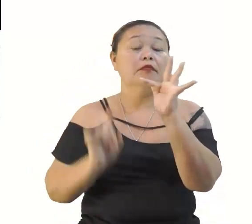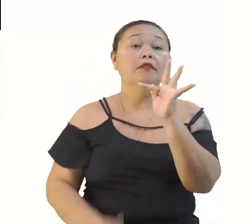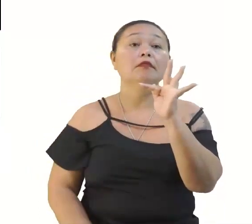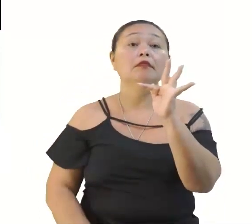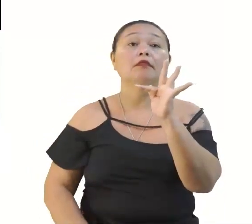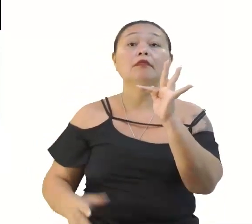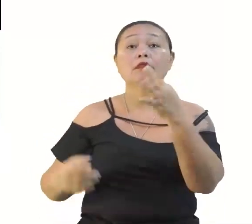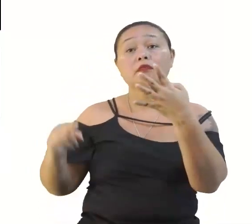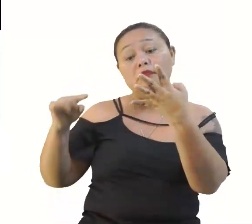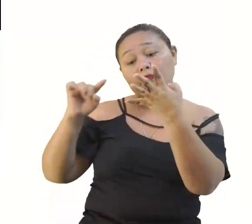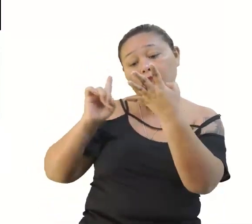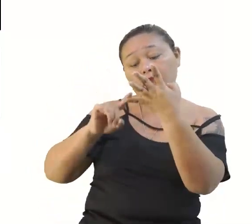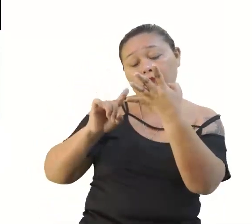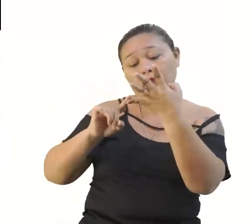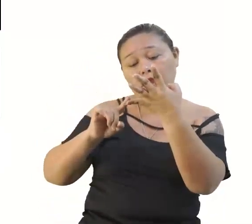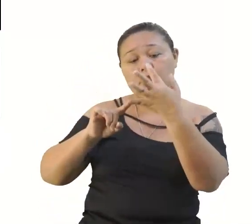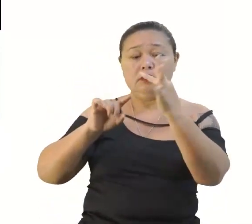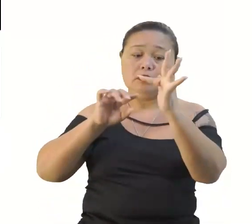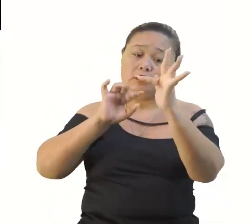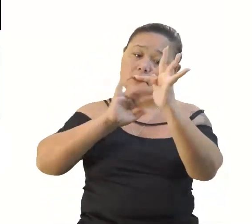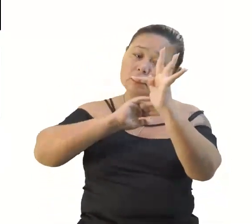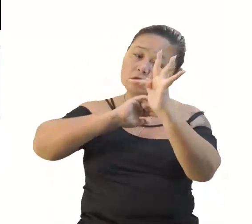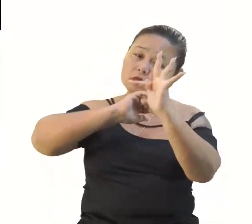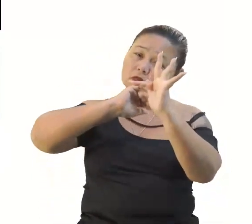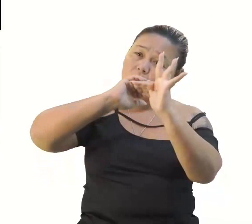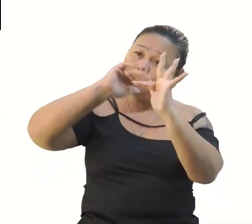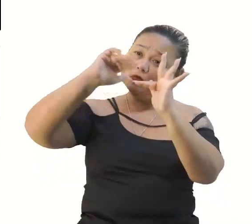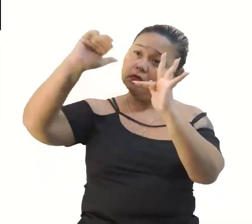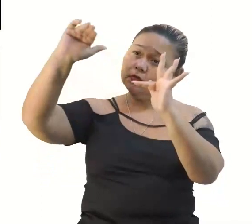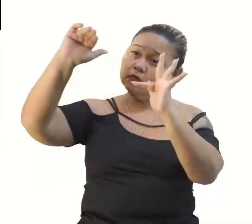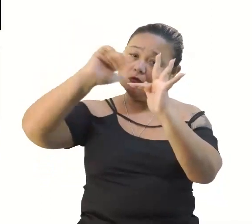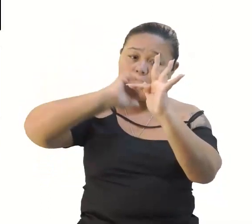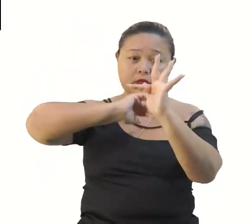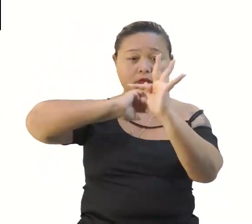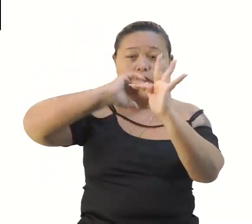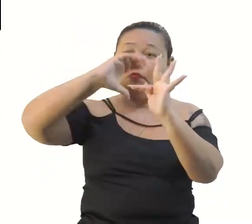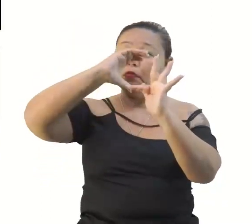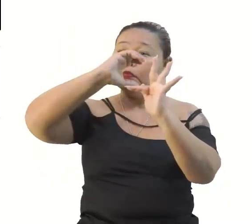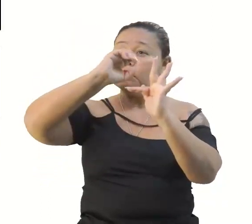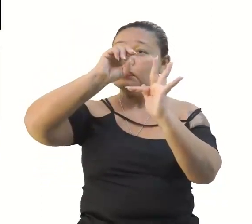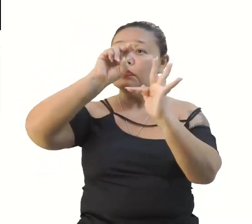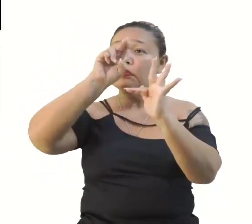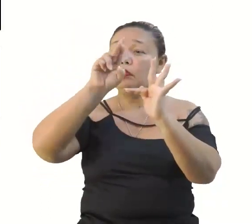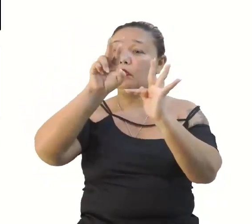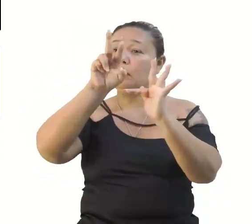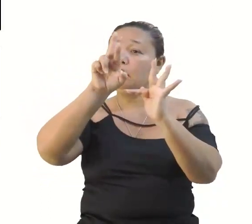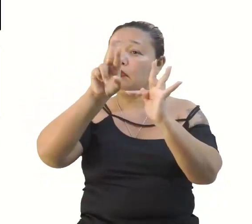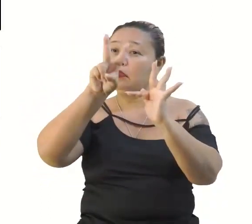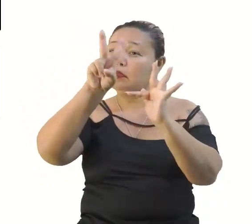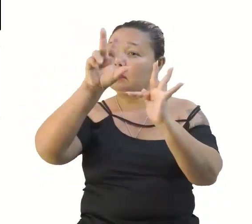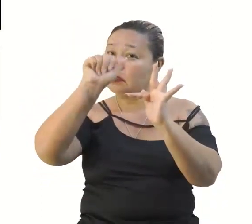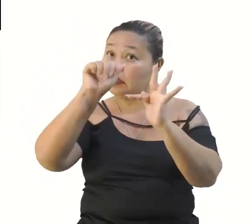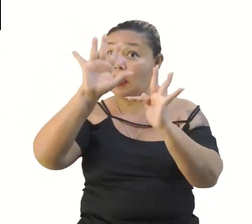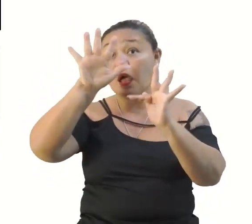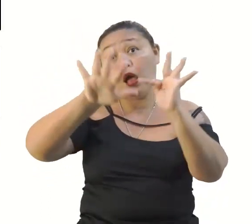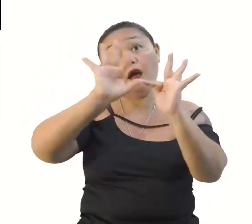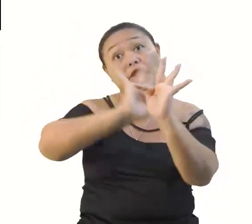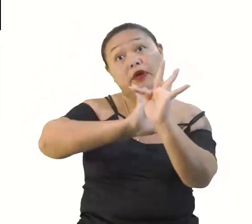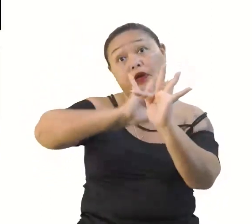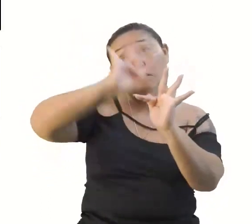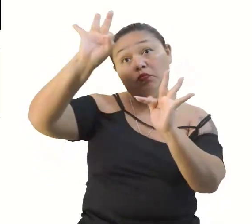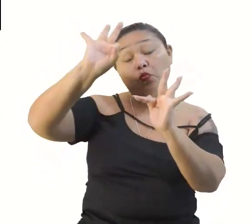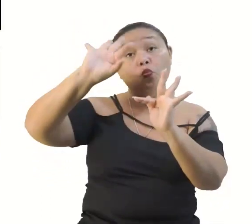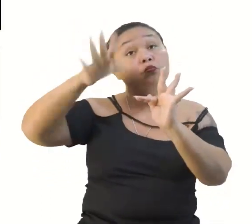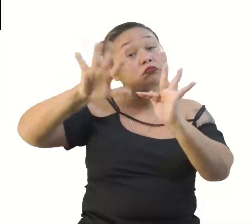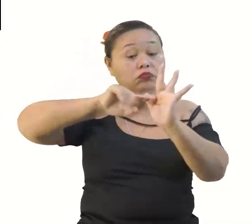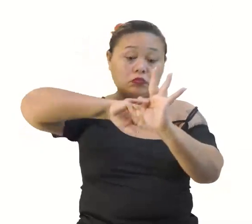Beleza. No quarto passo, Traçar a curva da função. Às vezes é uma reta. e às vezes é